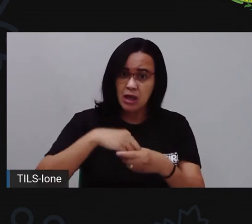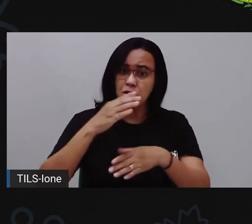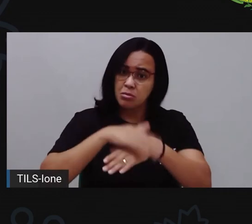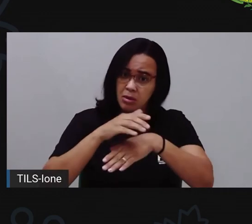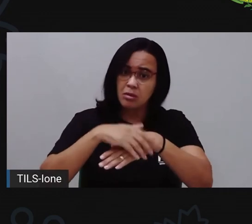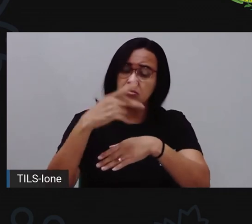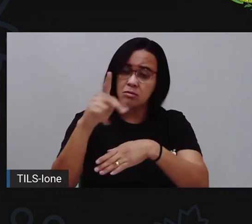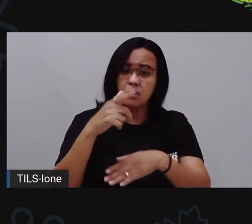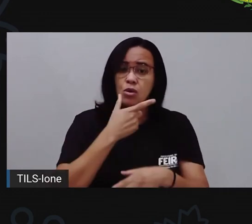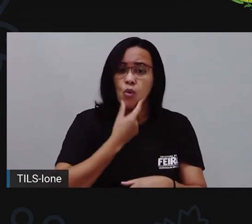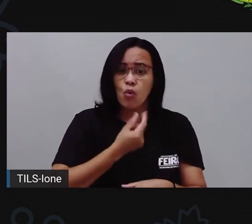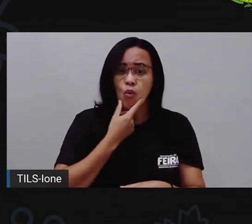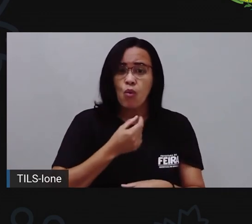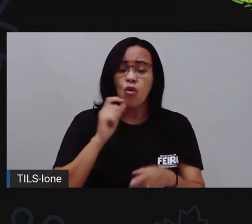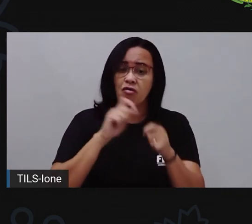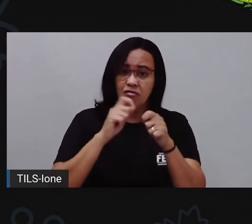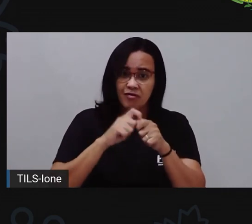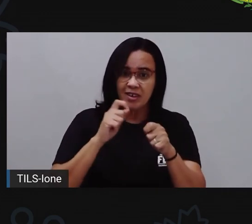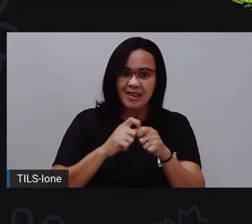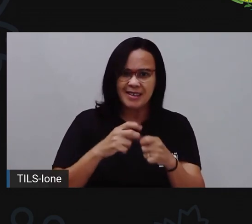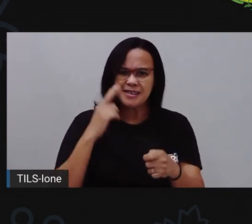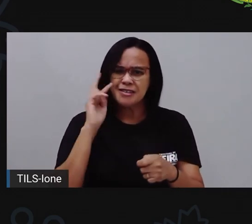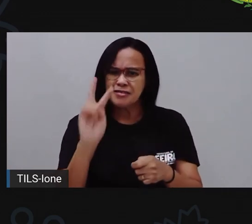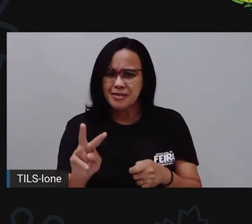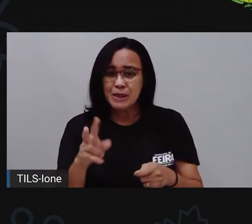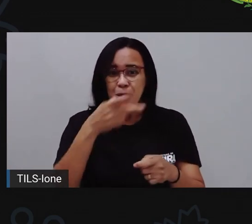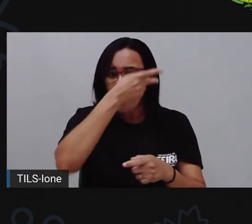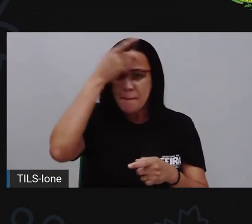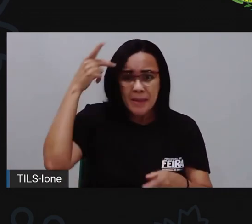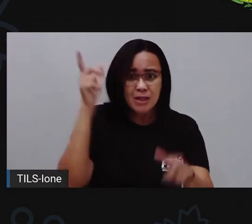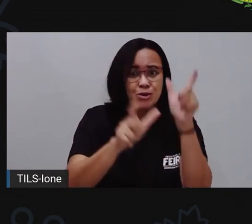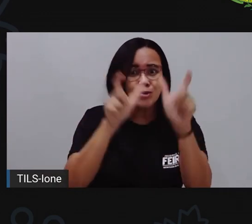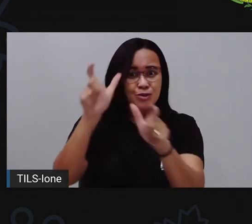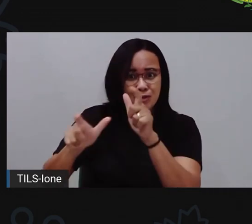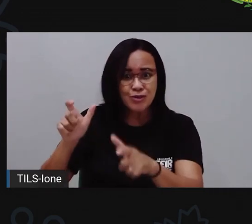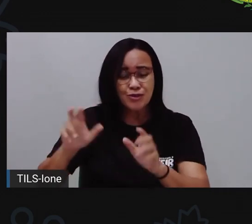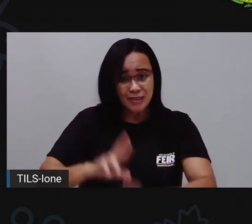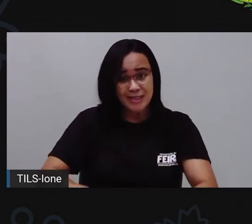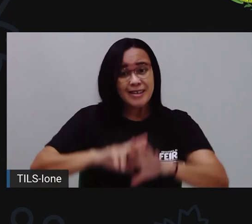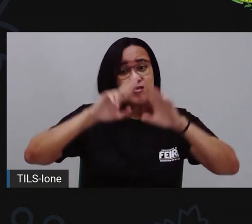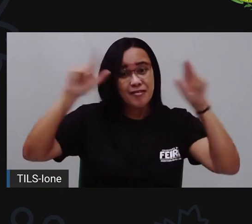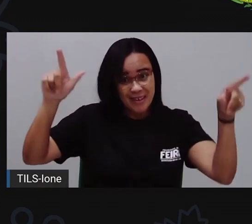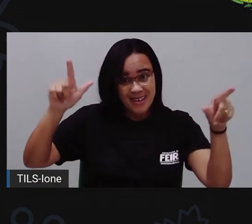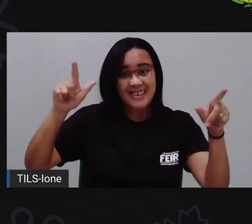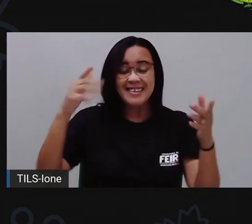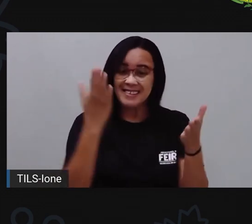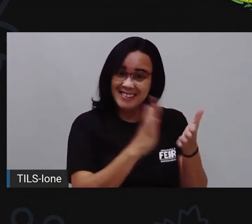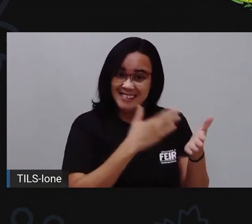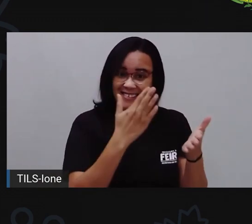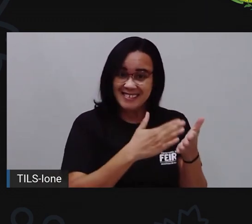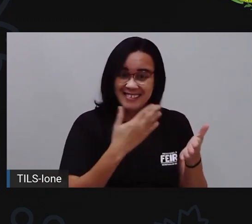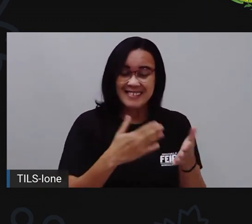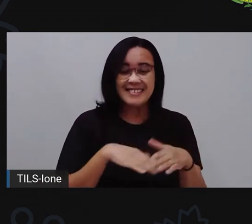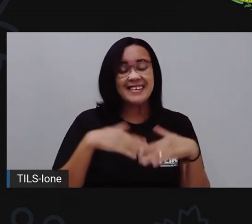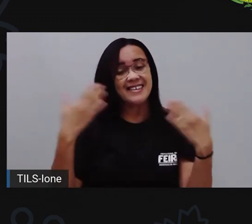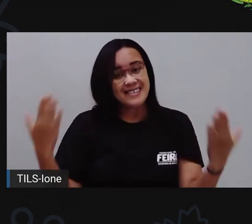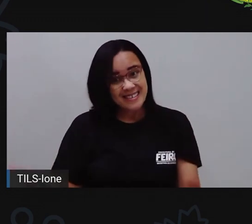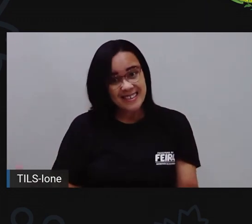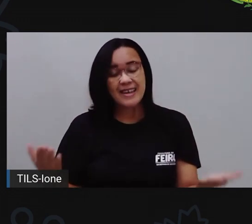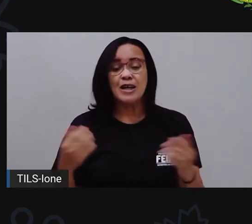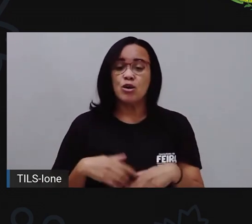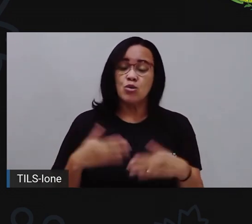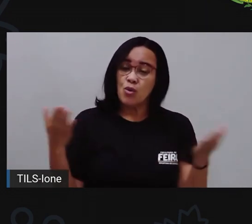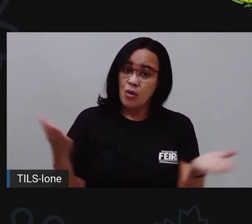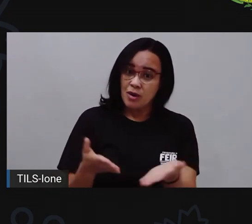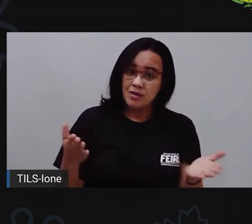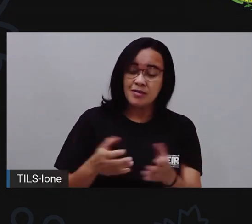cidade, nosso povo feirense, povo arretado, né? Povo diferenciado. Então, é isso, a gente vai ficando por aqui.